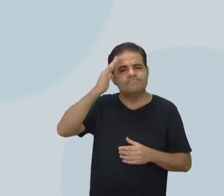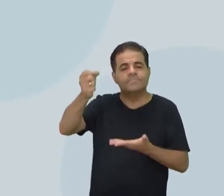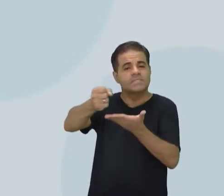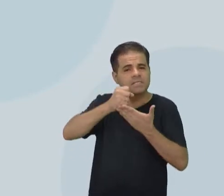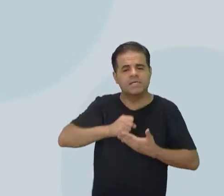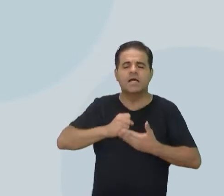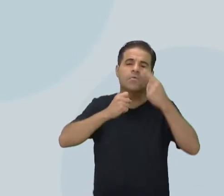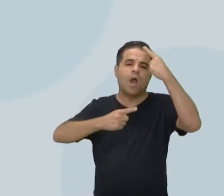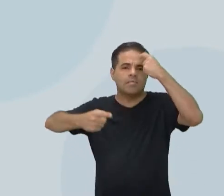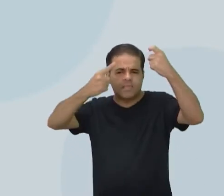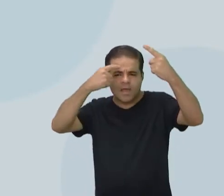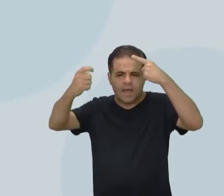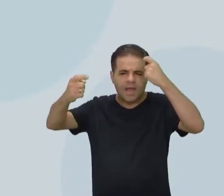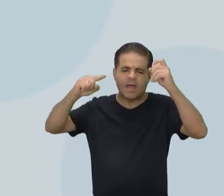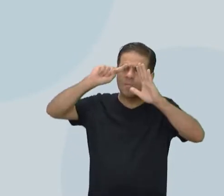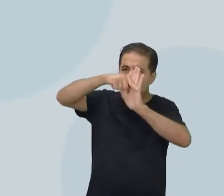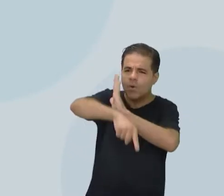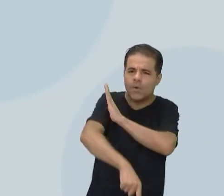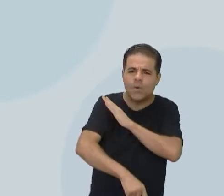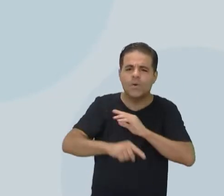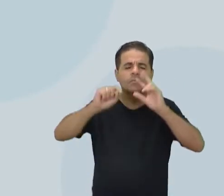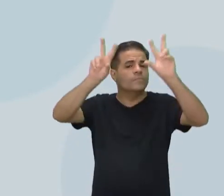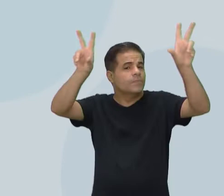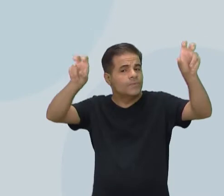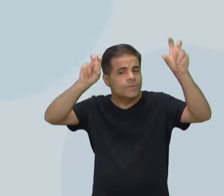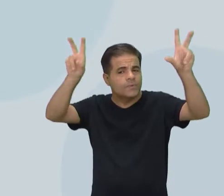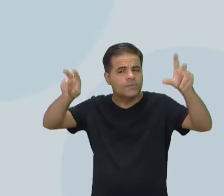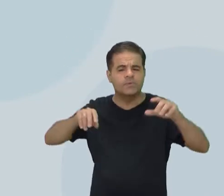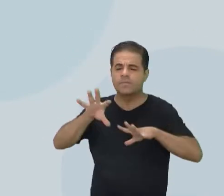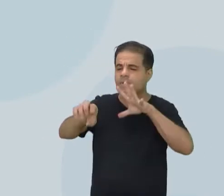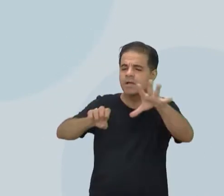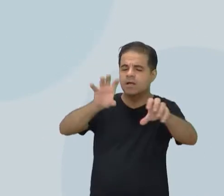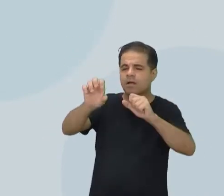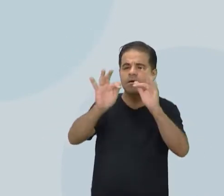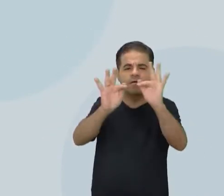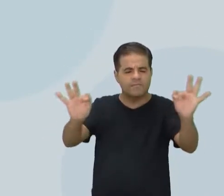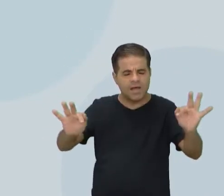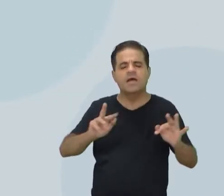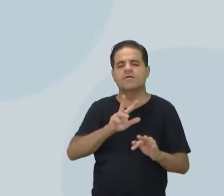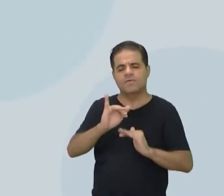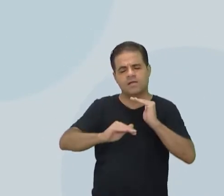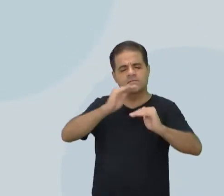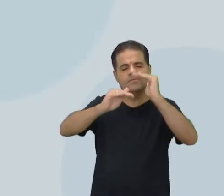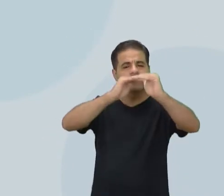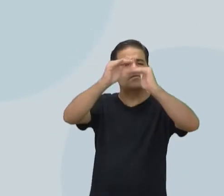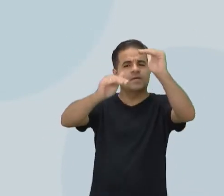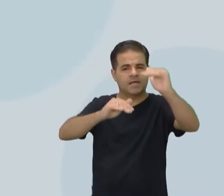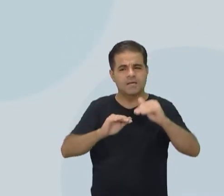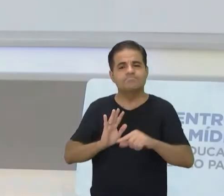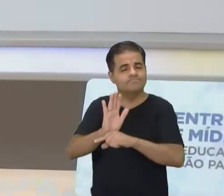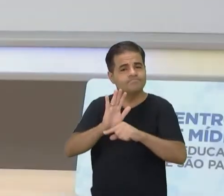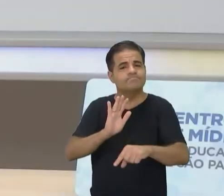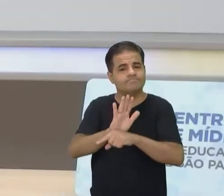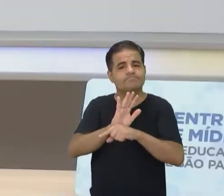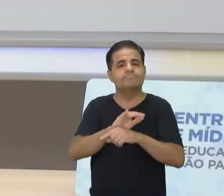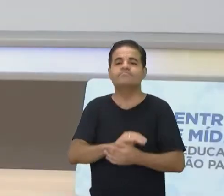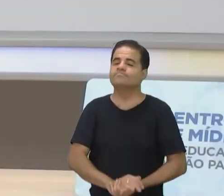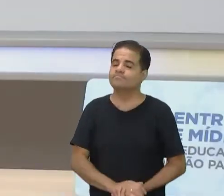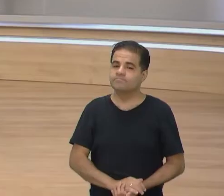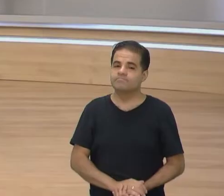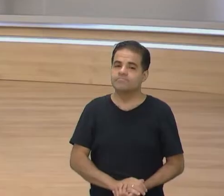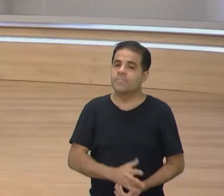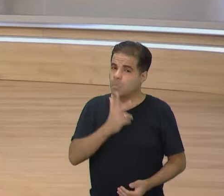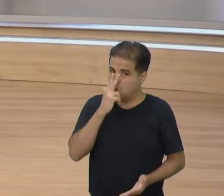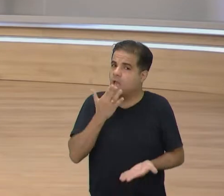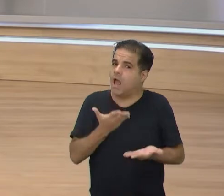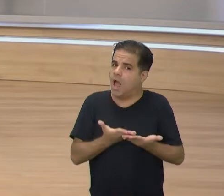trazendo ideias, aprofundando assuntos, você vai pegando uma frase que a gente vai desenvolvendo aqui. Isso, tendo ideias. Certo? Exato. Verdade. Acho que a aula